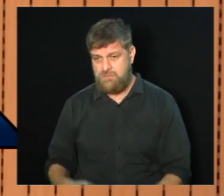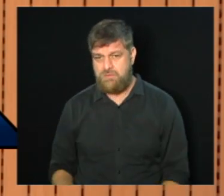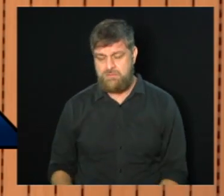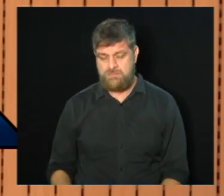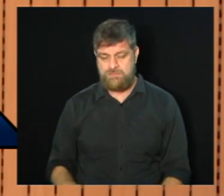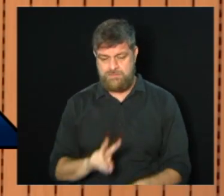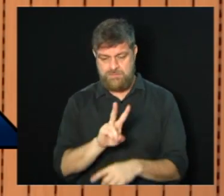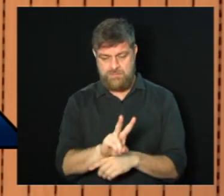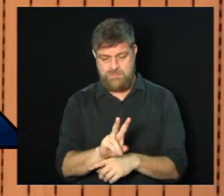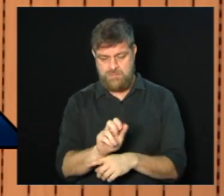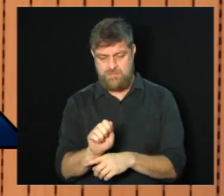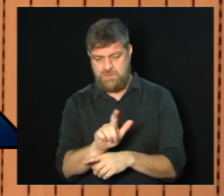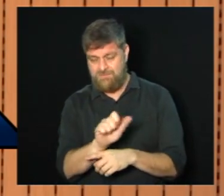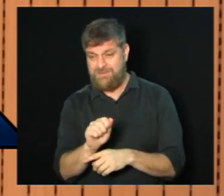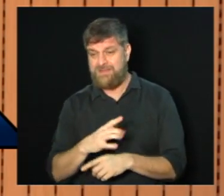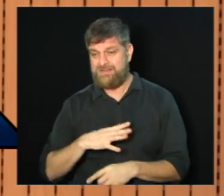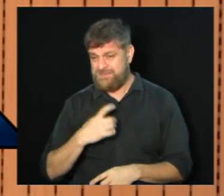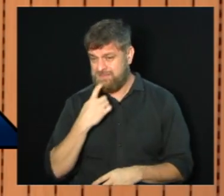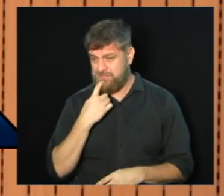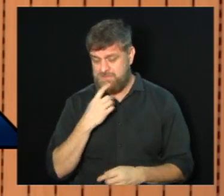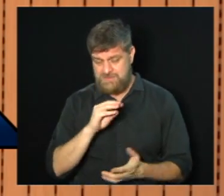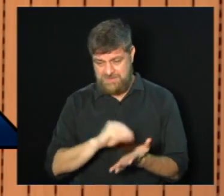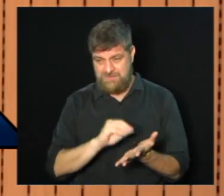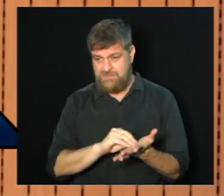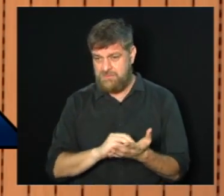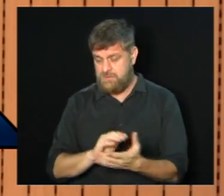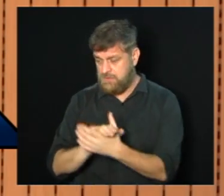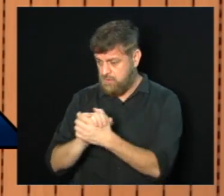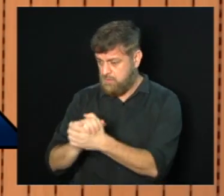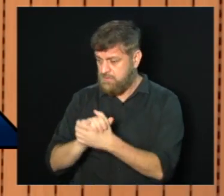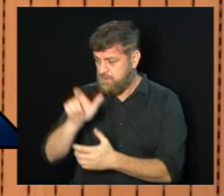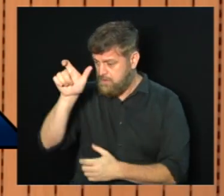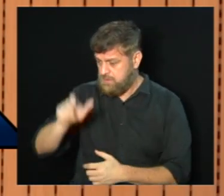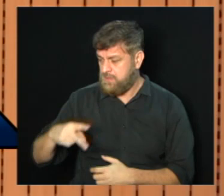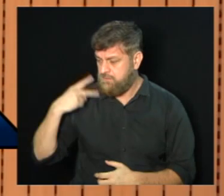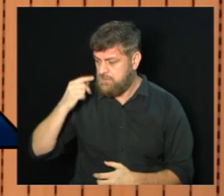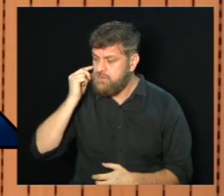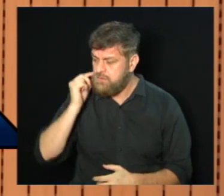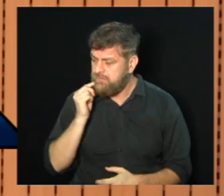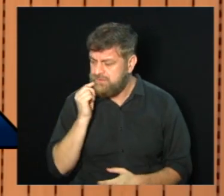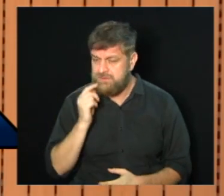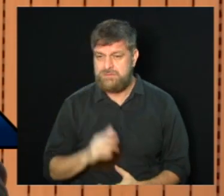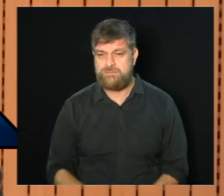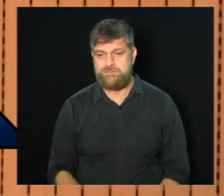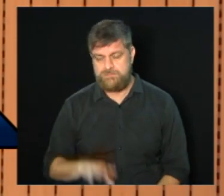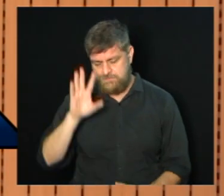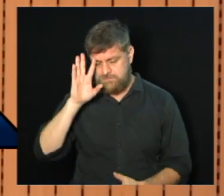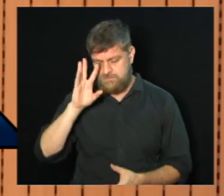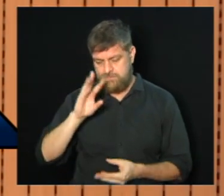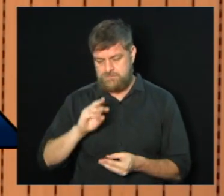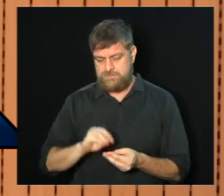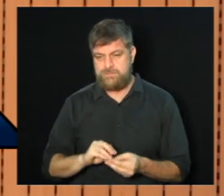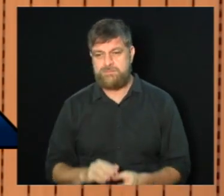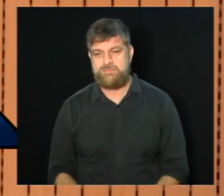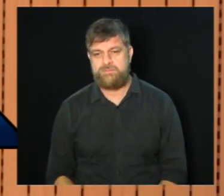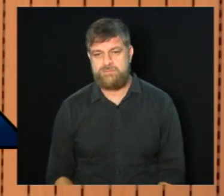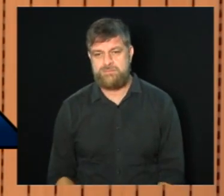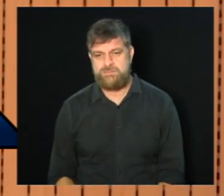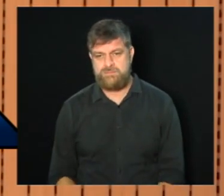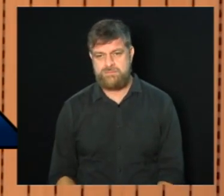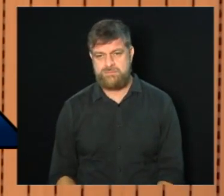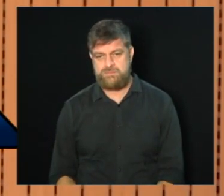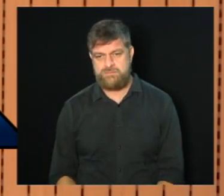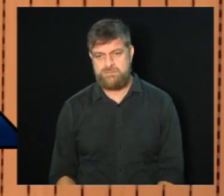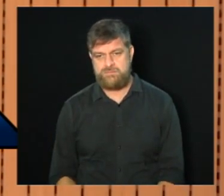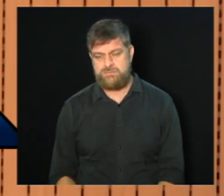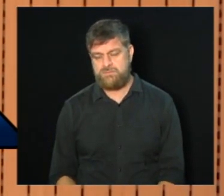de vagas na cidade de Campinas. Então, parabenizar o vereador Marcelo Silva pelo trabalho como vereador. Senhor presidente, são essas minhas falas. Deixar aqui, lógico,